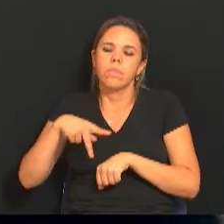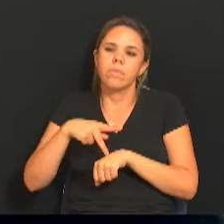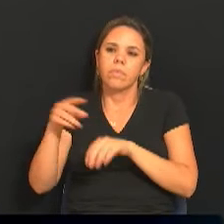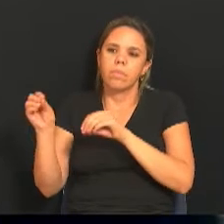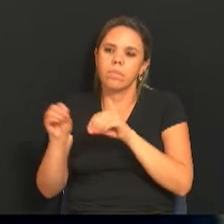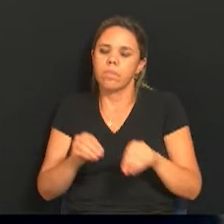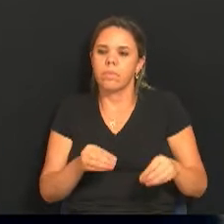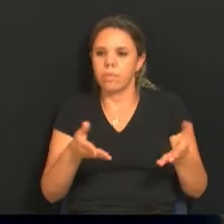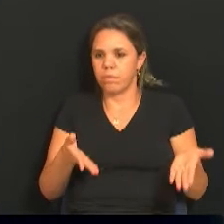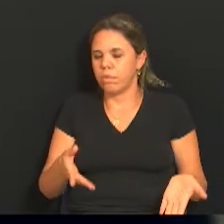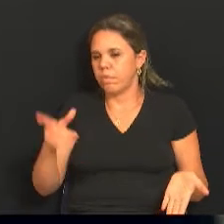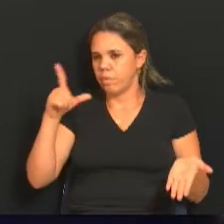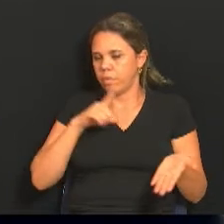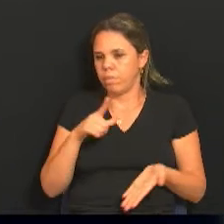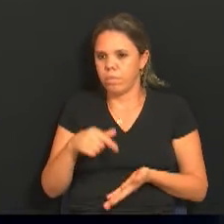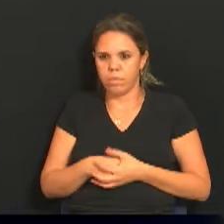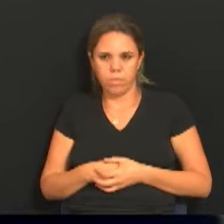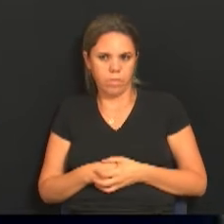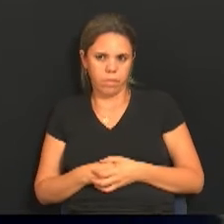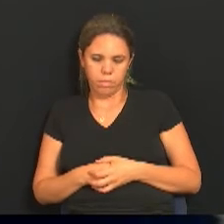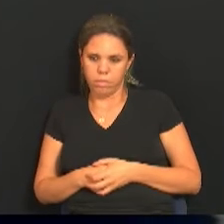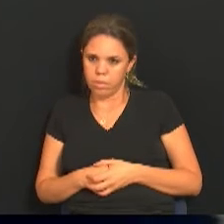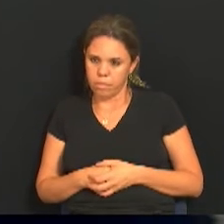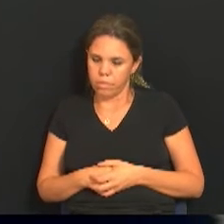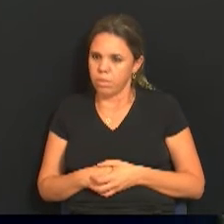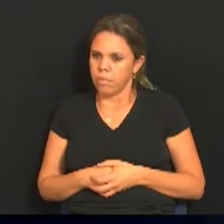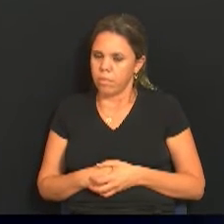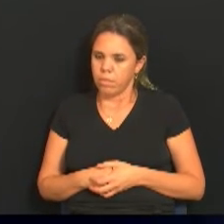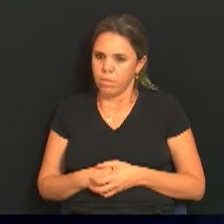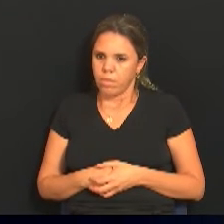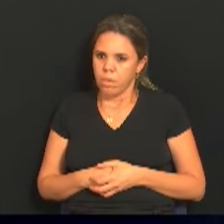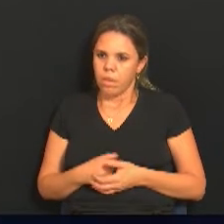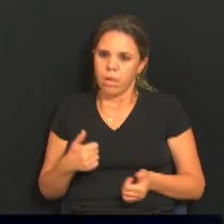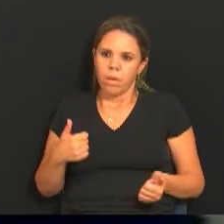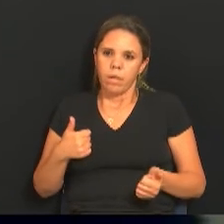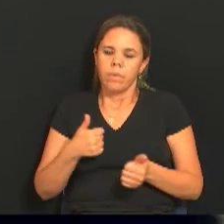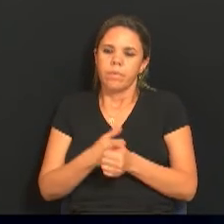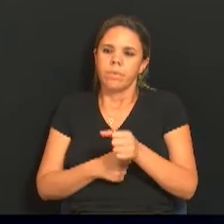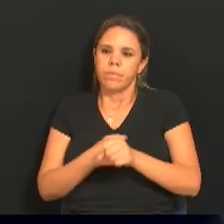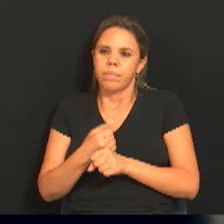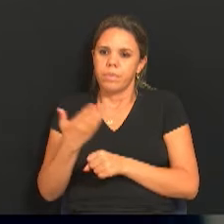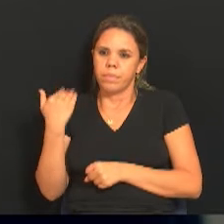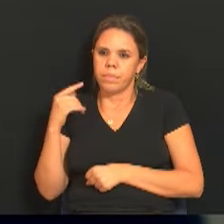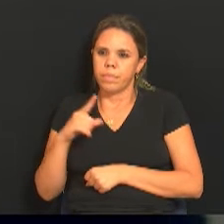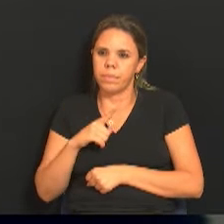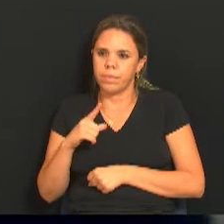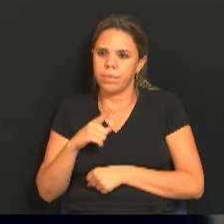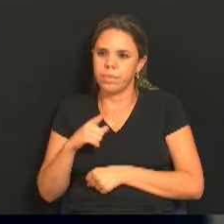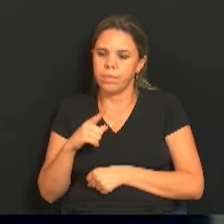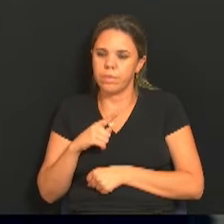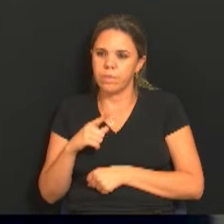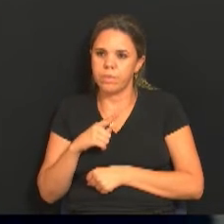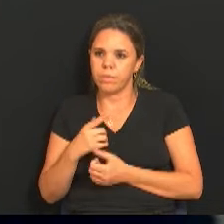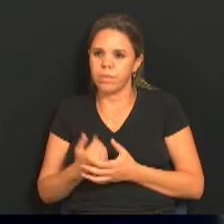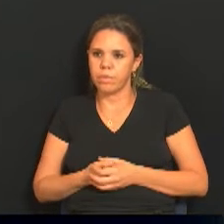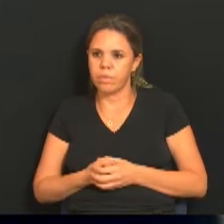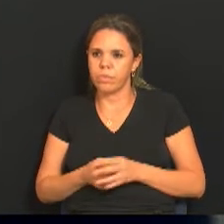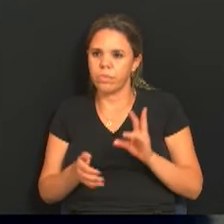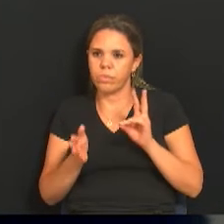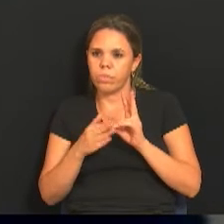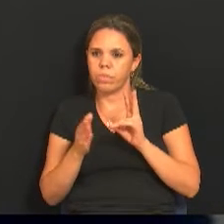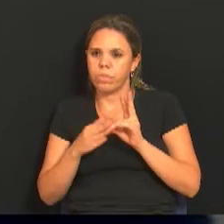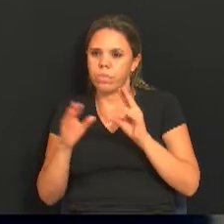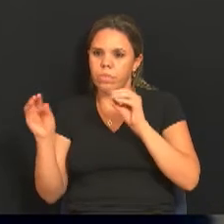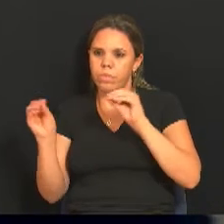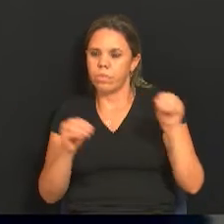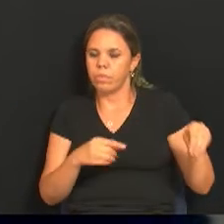tem até, você já acompanha recentemente, acho que no ano passado, a gente teve índios guaraós que vieram para Campinas.